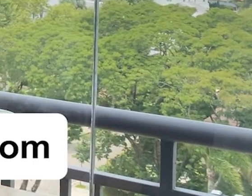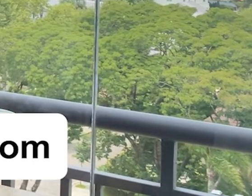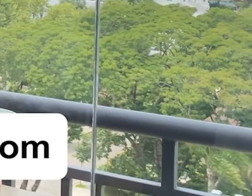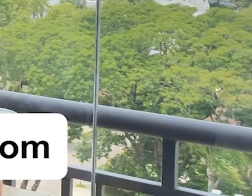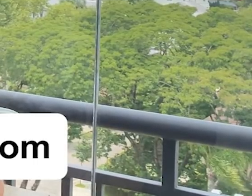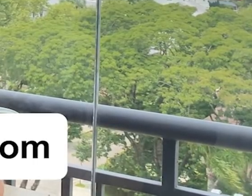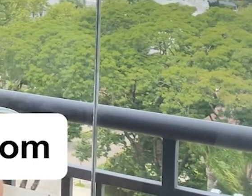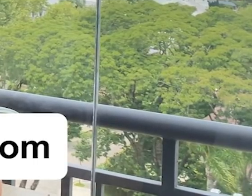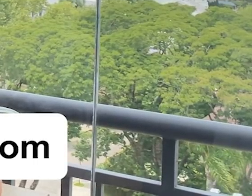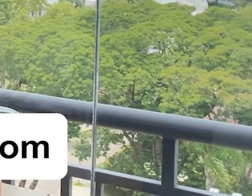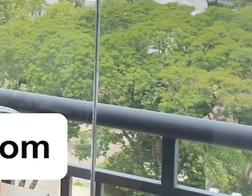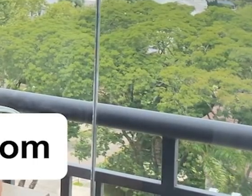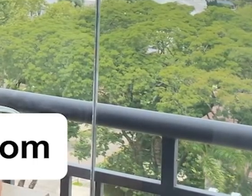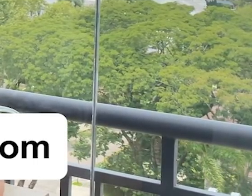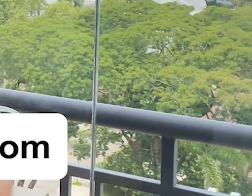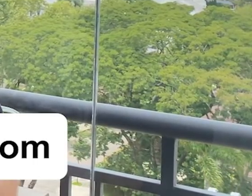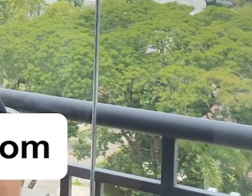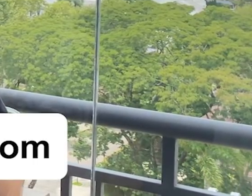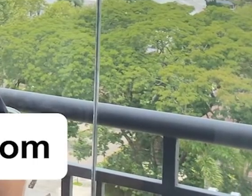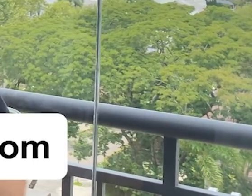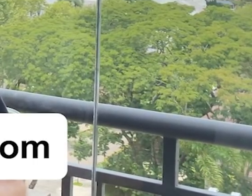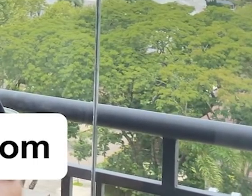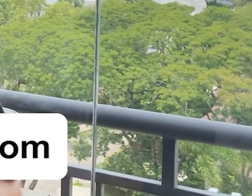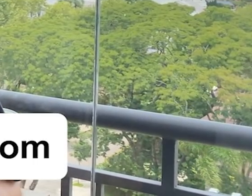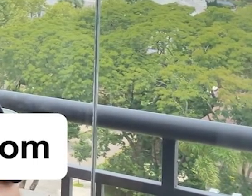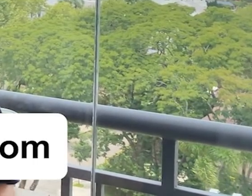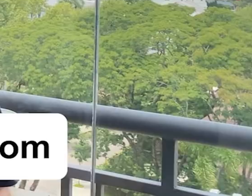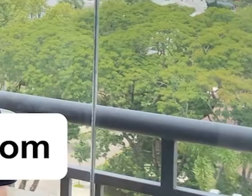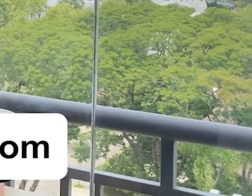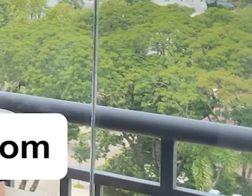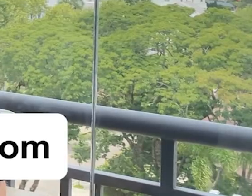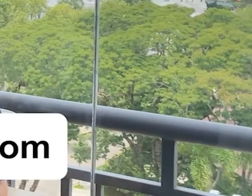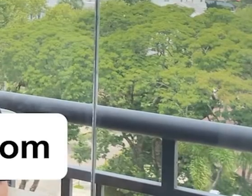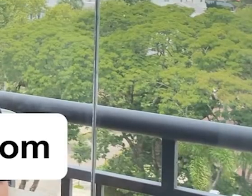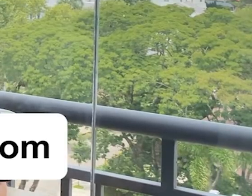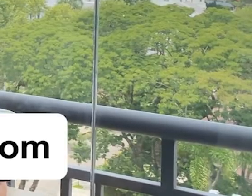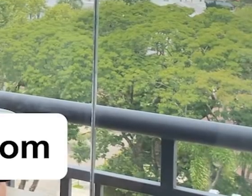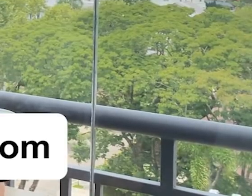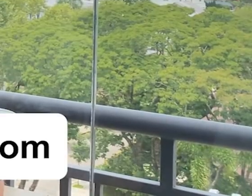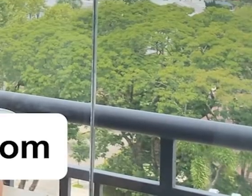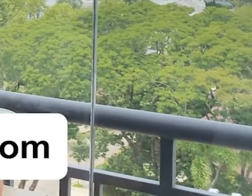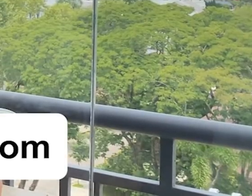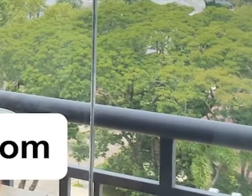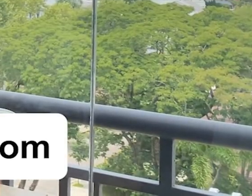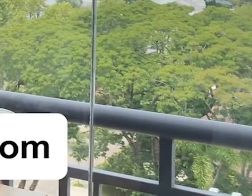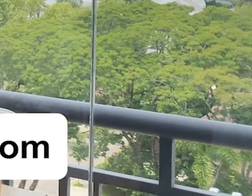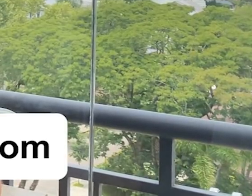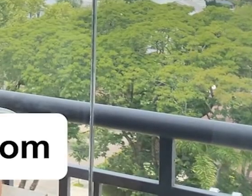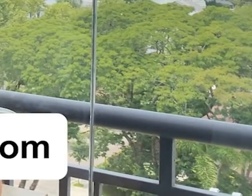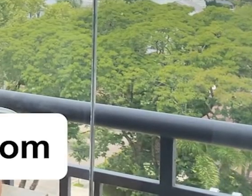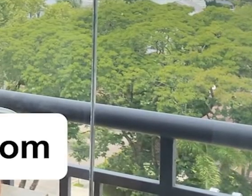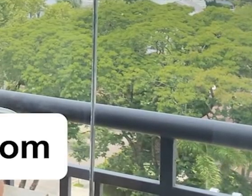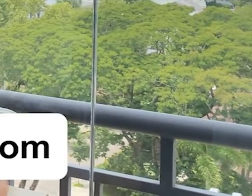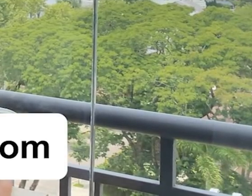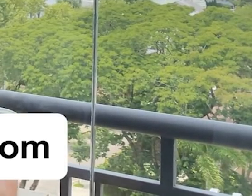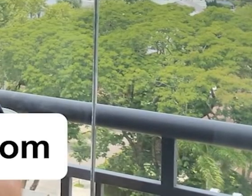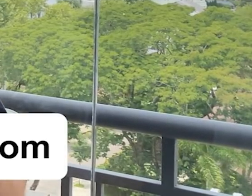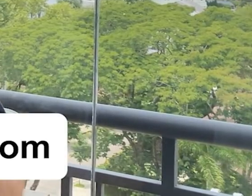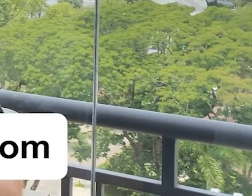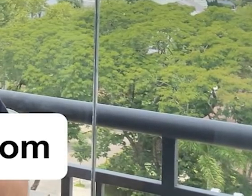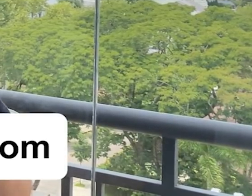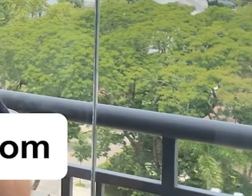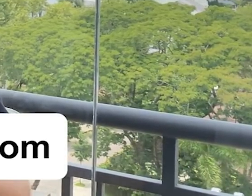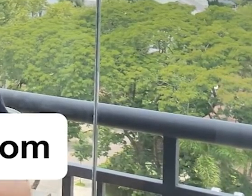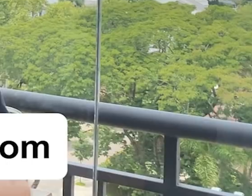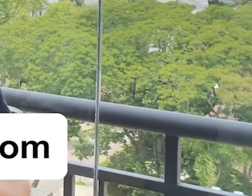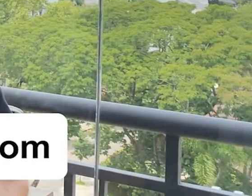de maio. Vai ser aqui em Curitiba, é um curso presencial no Hotel Bristol. Você vai encontrar 2 planos, o plano com